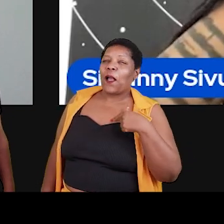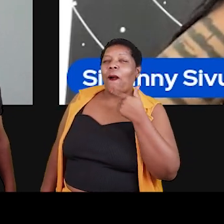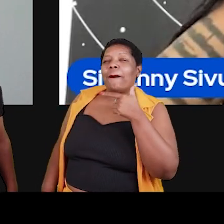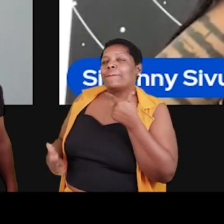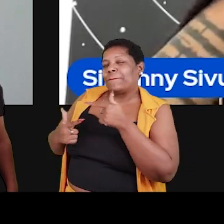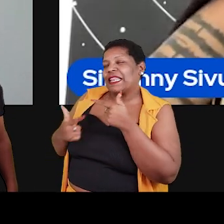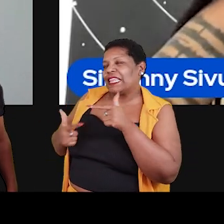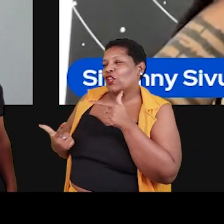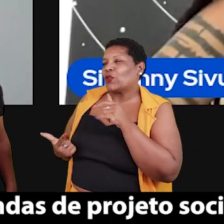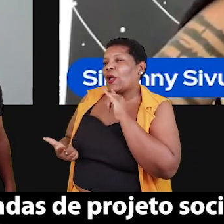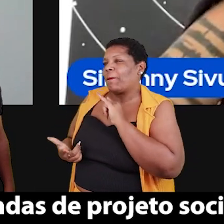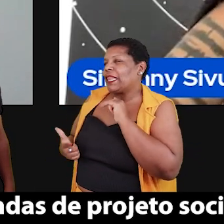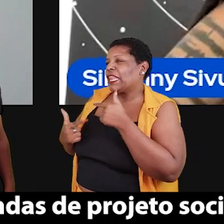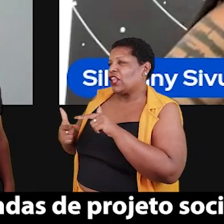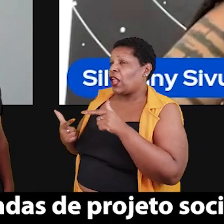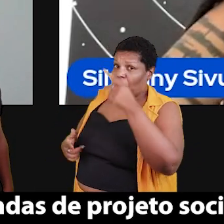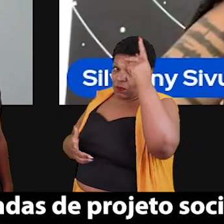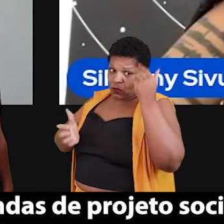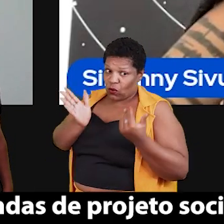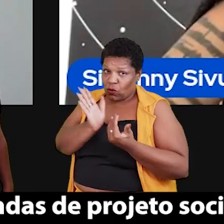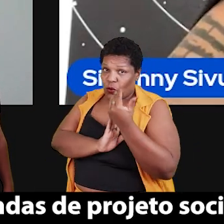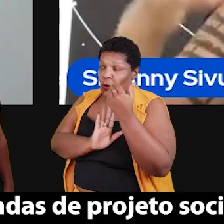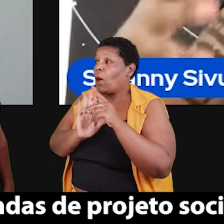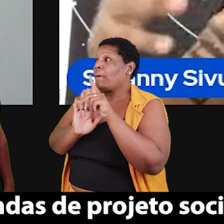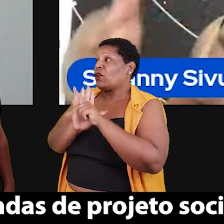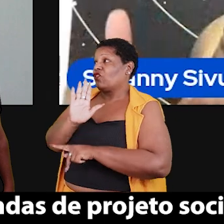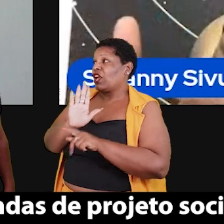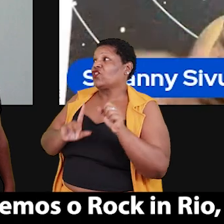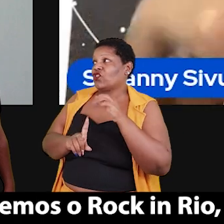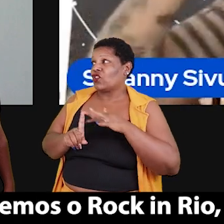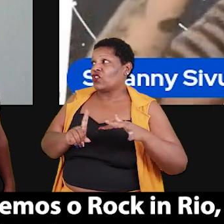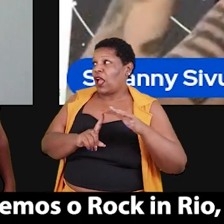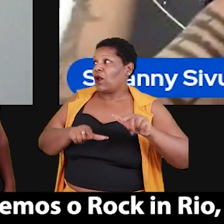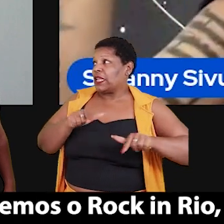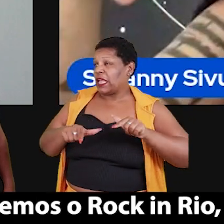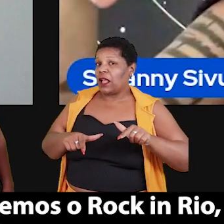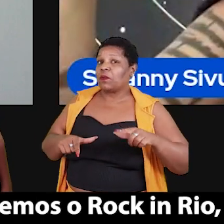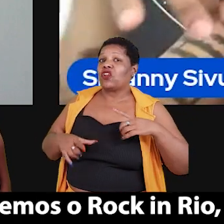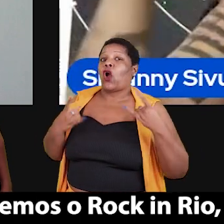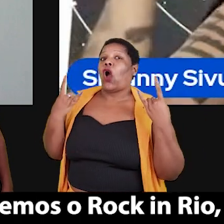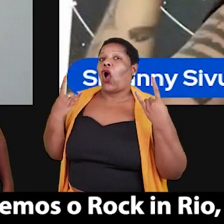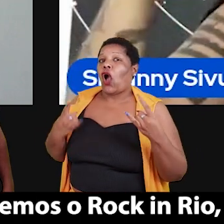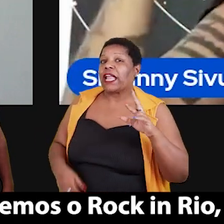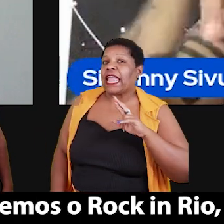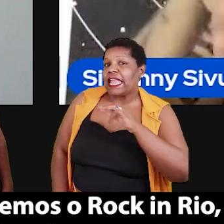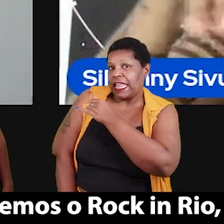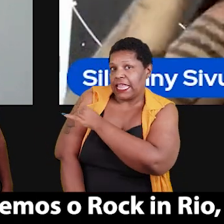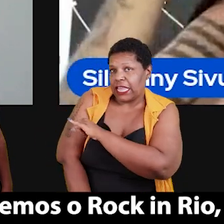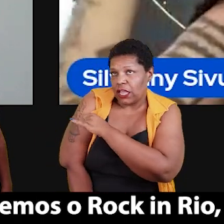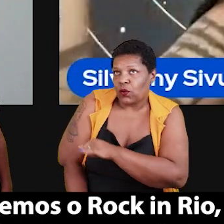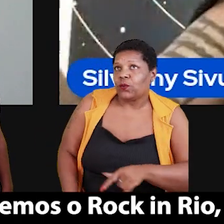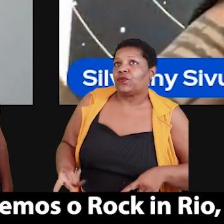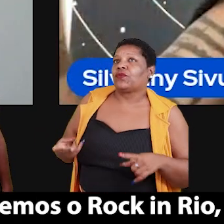de que são as pessoas que são oriundas do projeto social que trabalham com a gente. Então já fizemos Rock in Rio, já fizemos